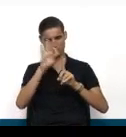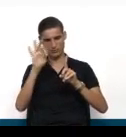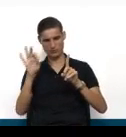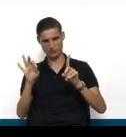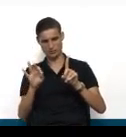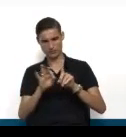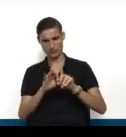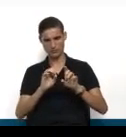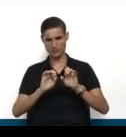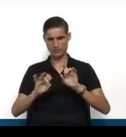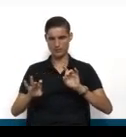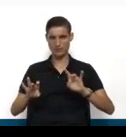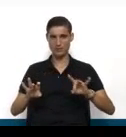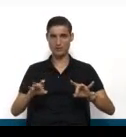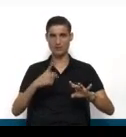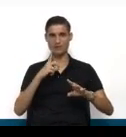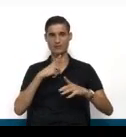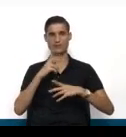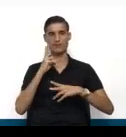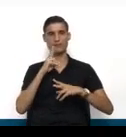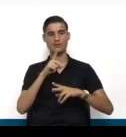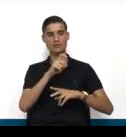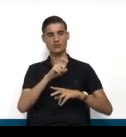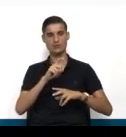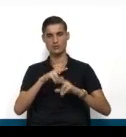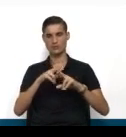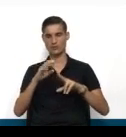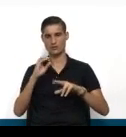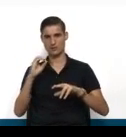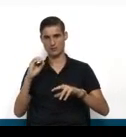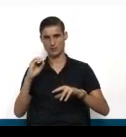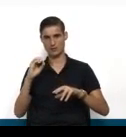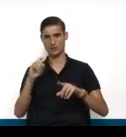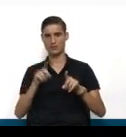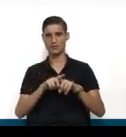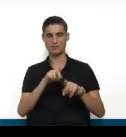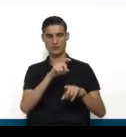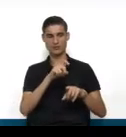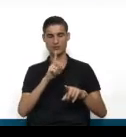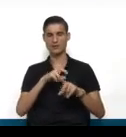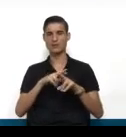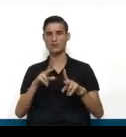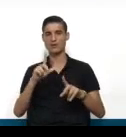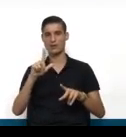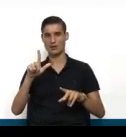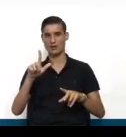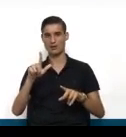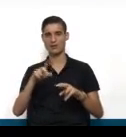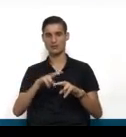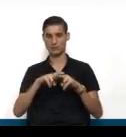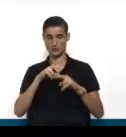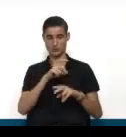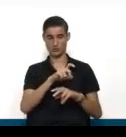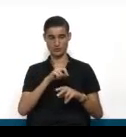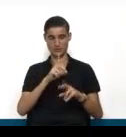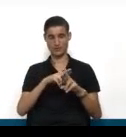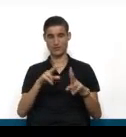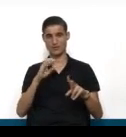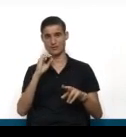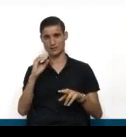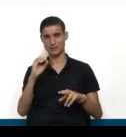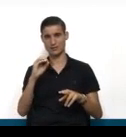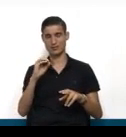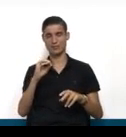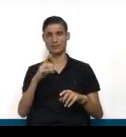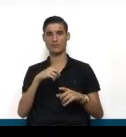essas condições de extremidade, eu tenho aqui que o meu x é igual a zero e eu tenho que o meu x é igual a L. Então, quando o meu x é igual a